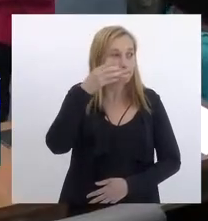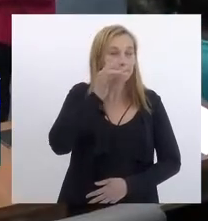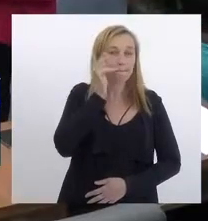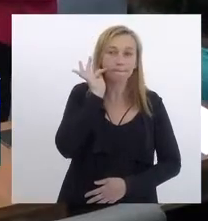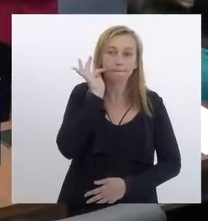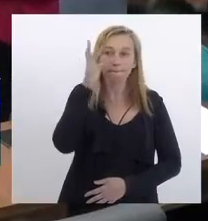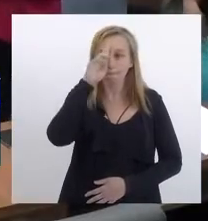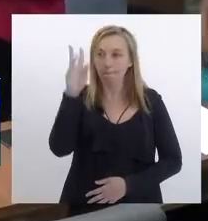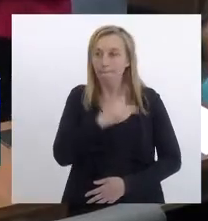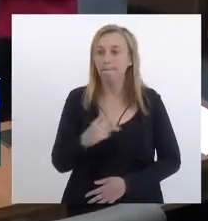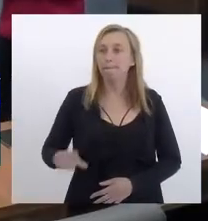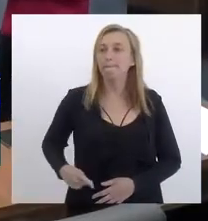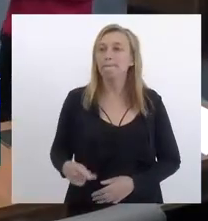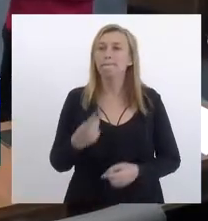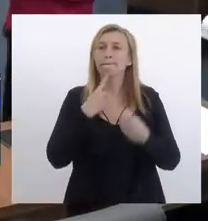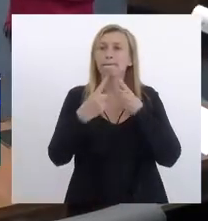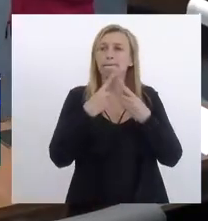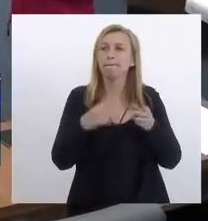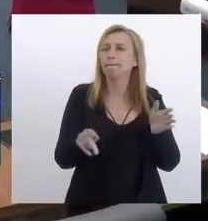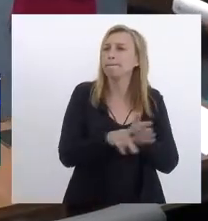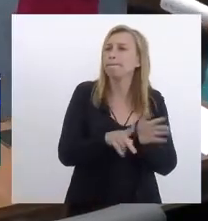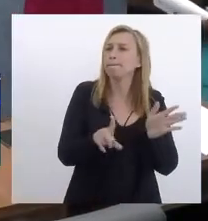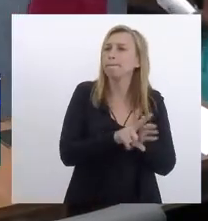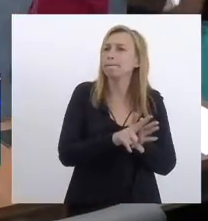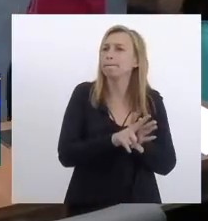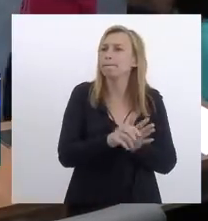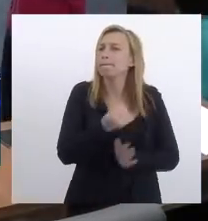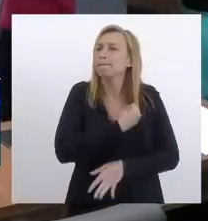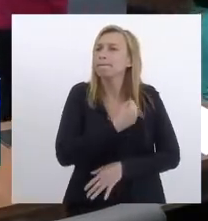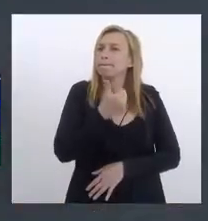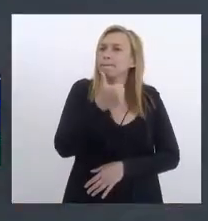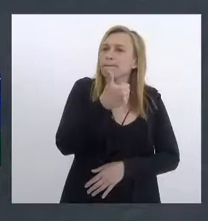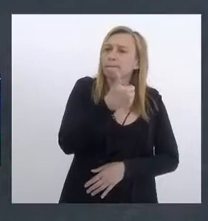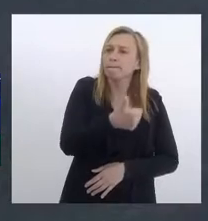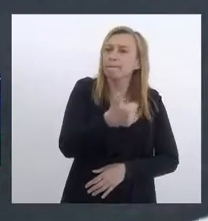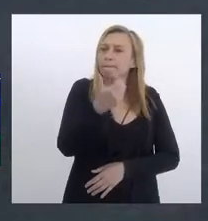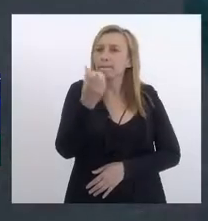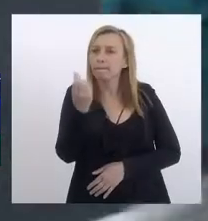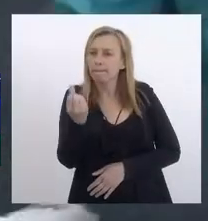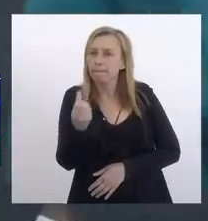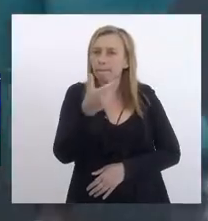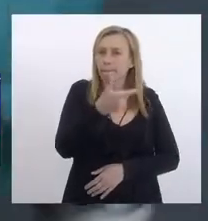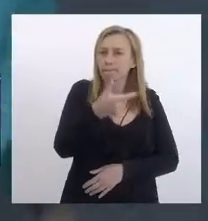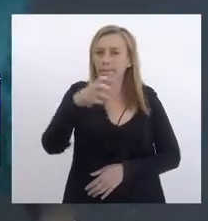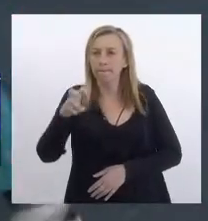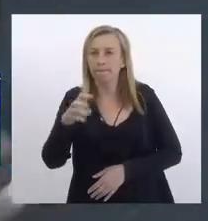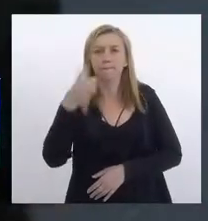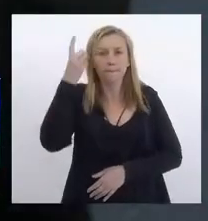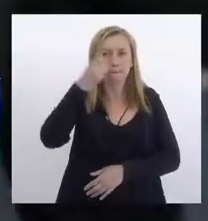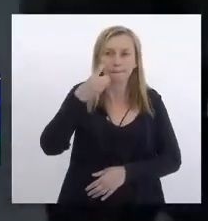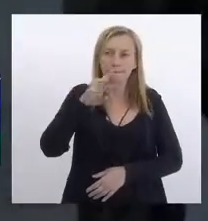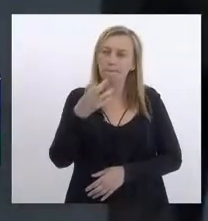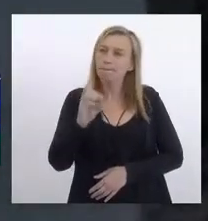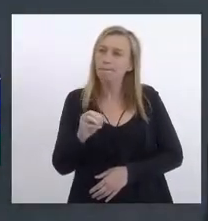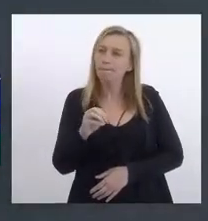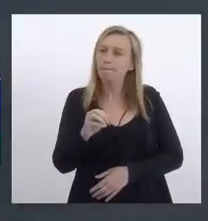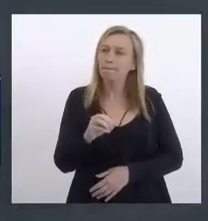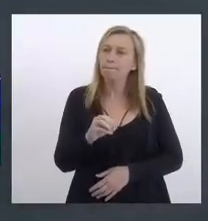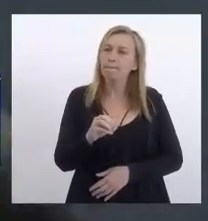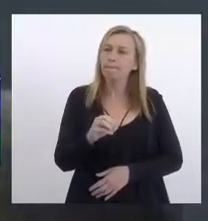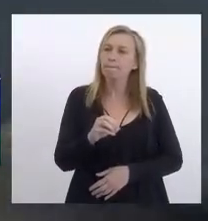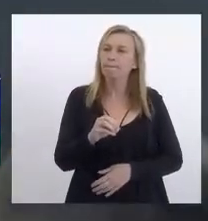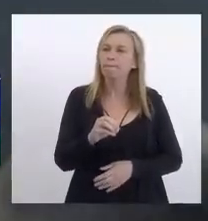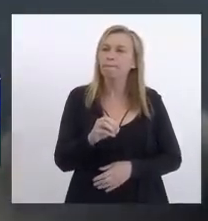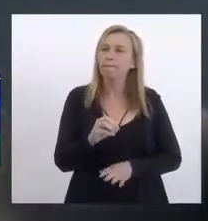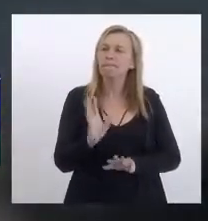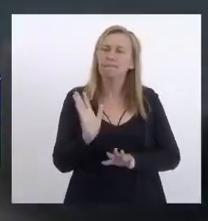Senhor presidente, entrou em discussão um projeto de lei número 206 de 2015, de autoria do deputado Bruno Dauaire, que dispõe sobre a isonomia entre as